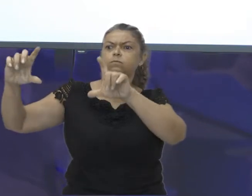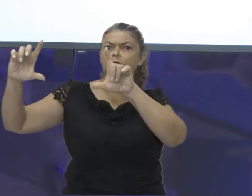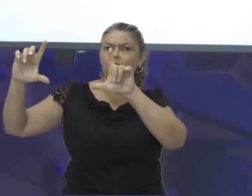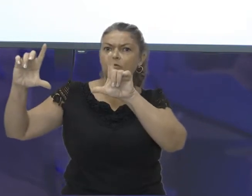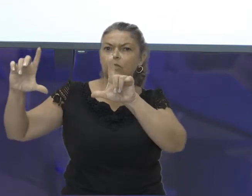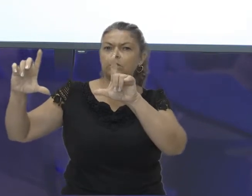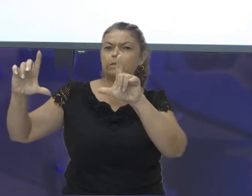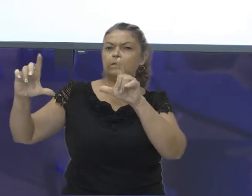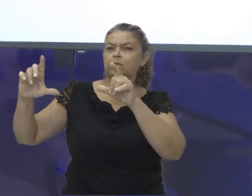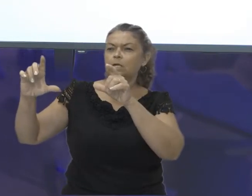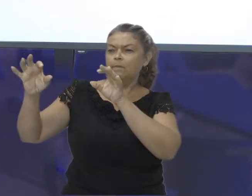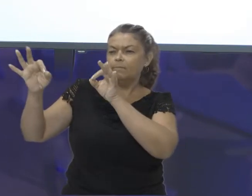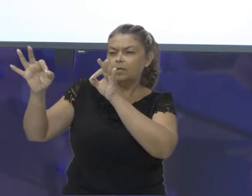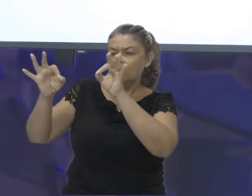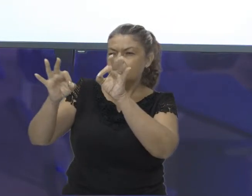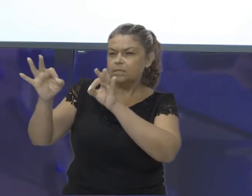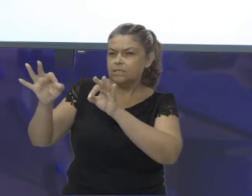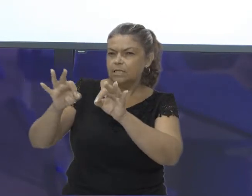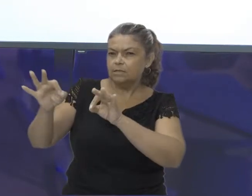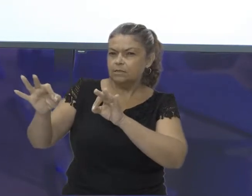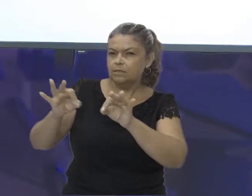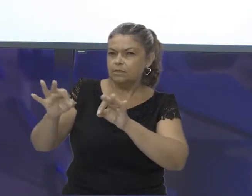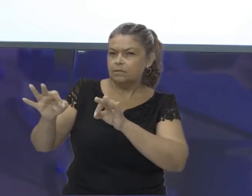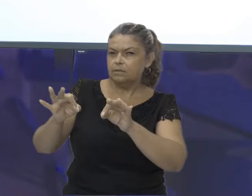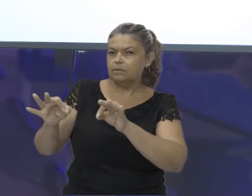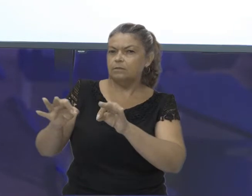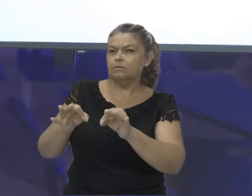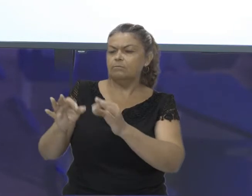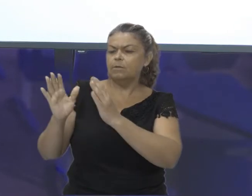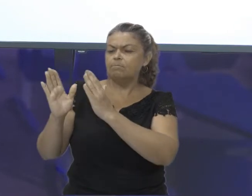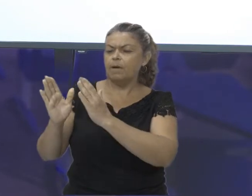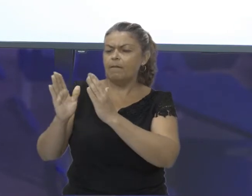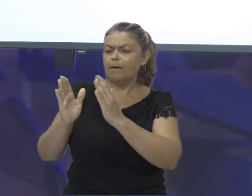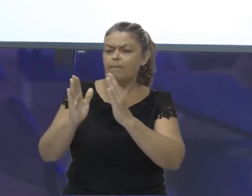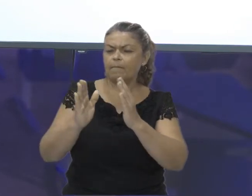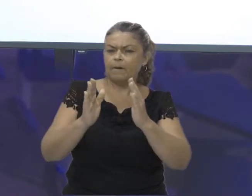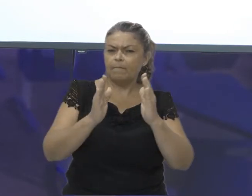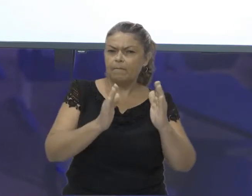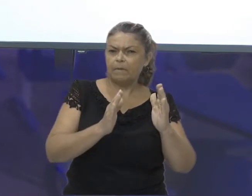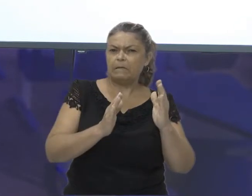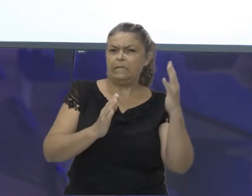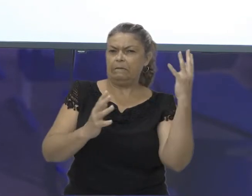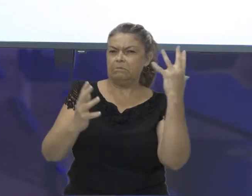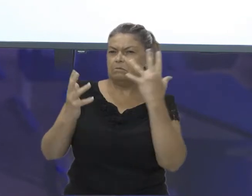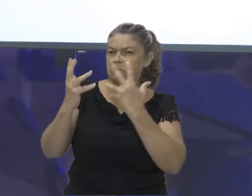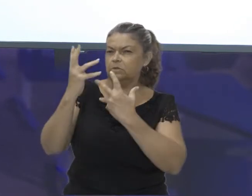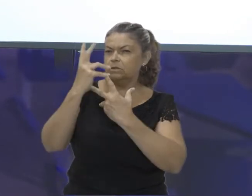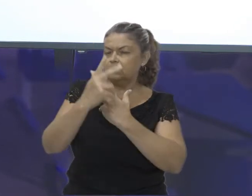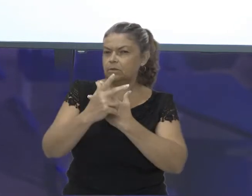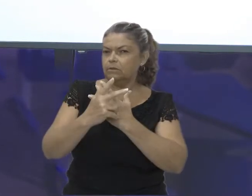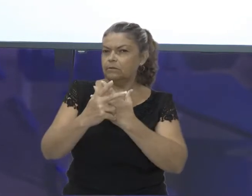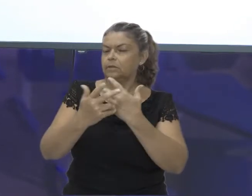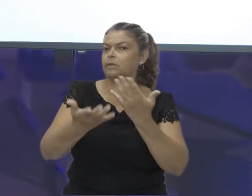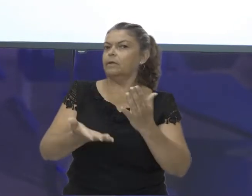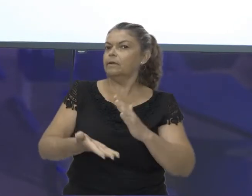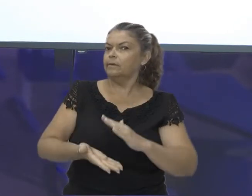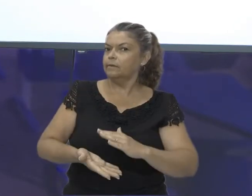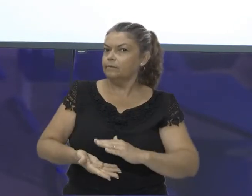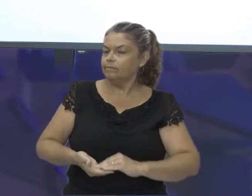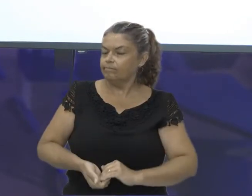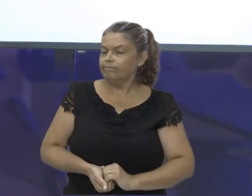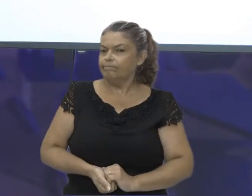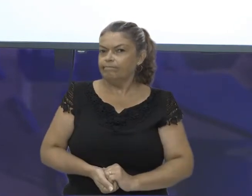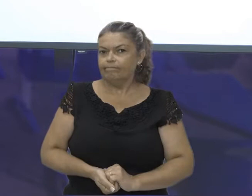bem bonitinho, bem dividido, né? Com cada personagem no seu lugar. Será que esse